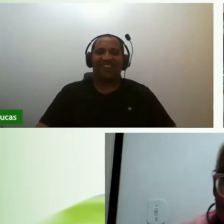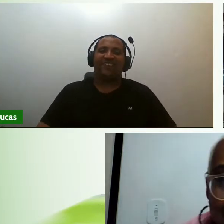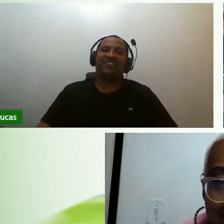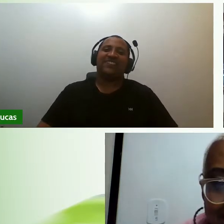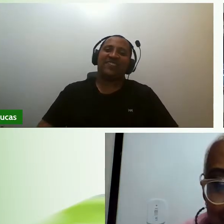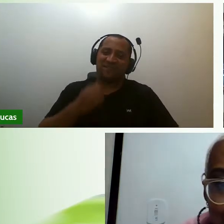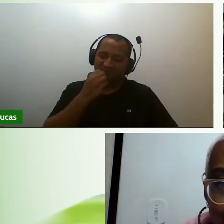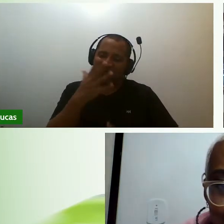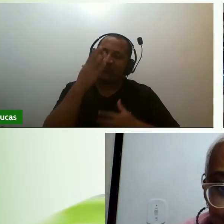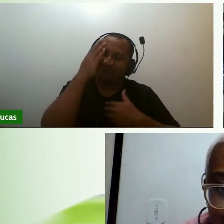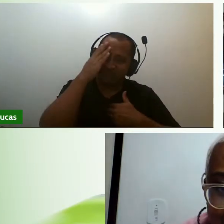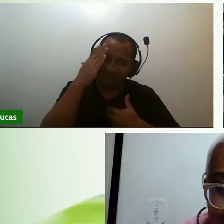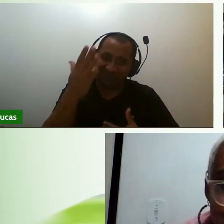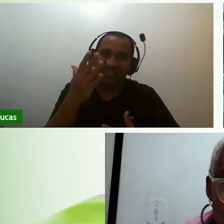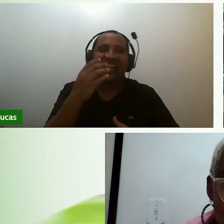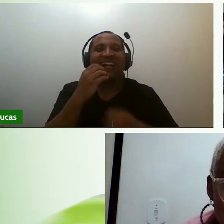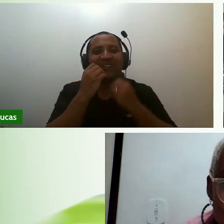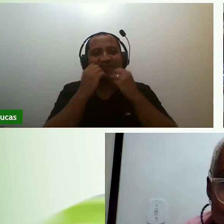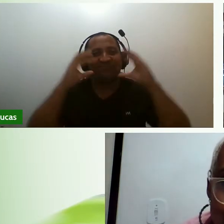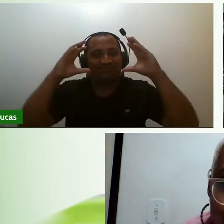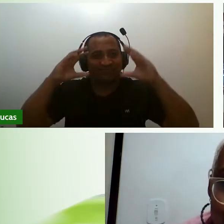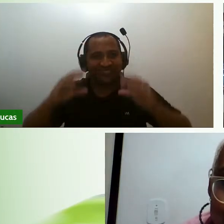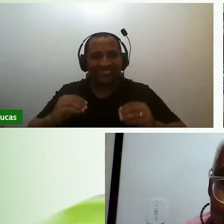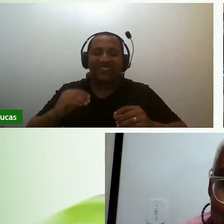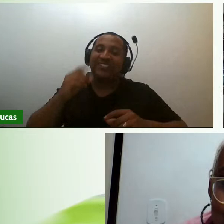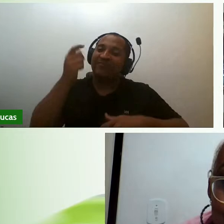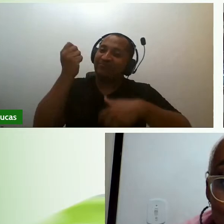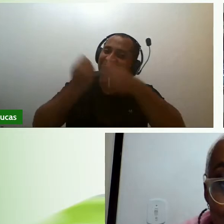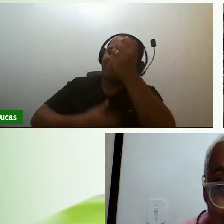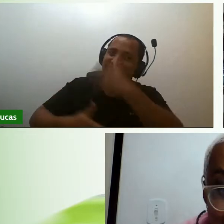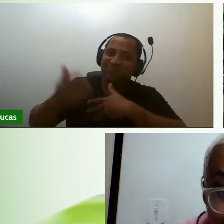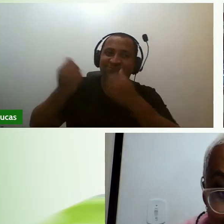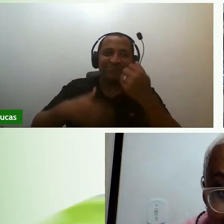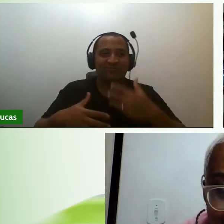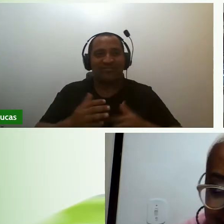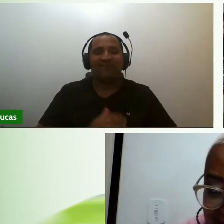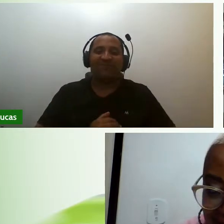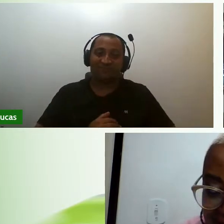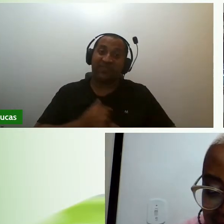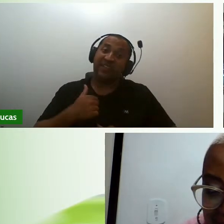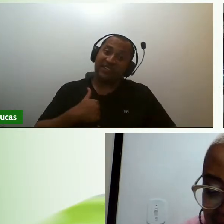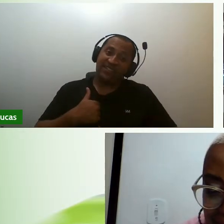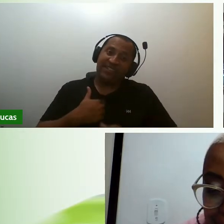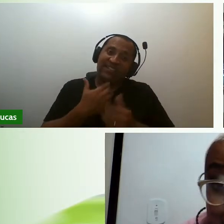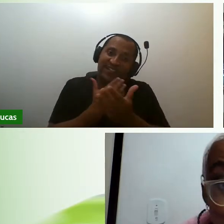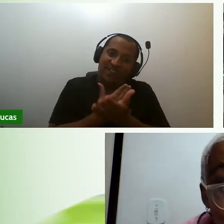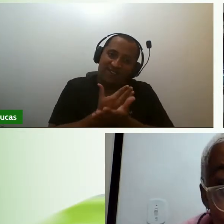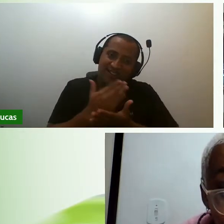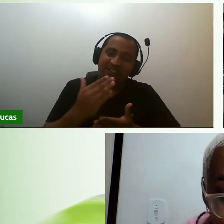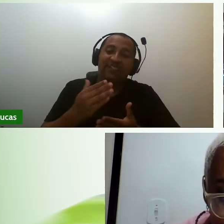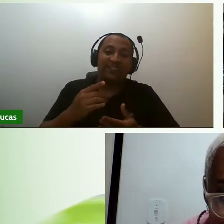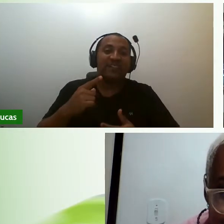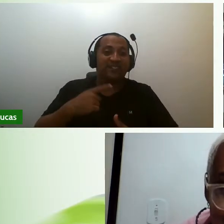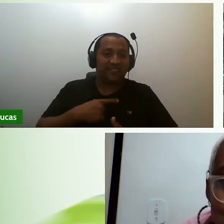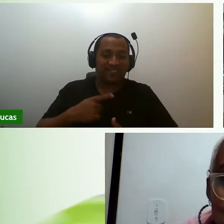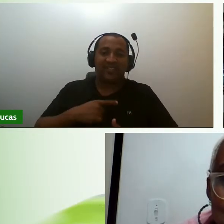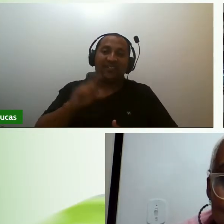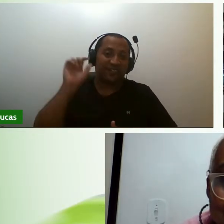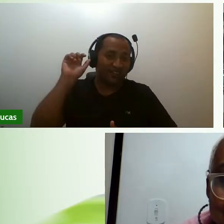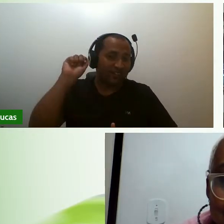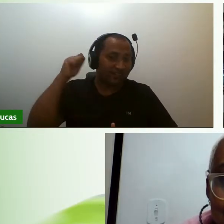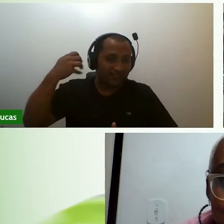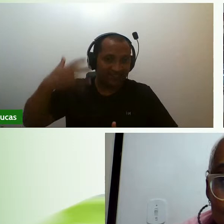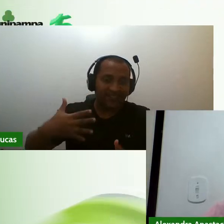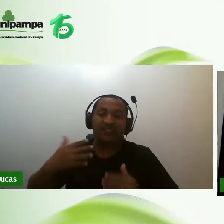Muito obrigada, boa noite pelas palavras. Eu vou iniciar, né, fazendo minha audiodescrição,